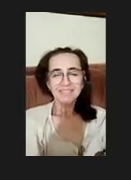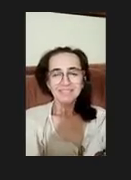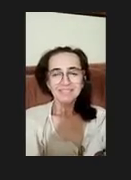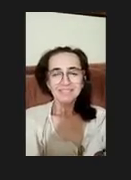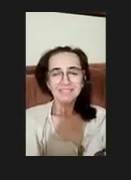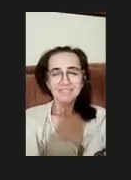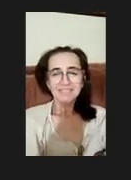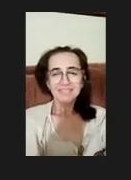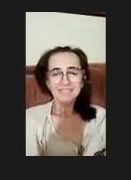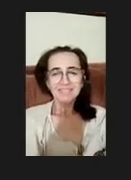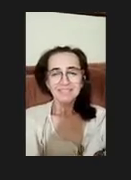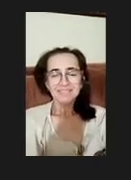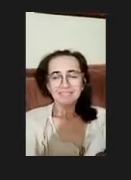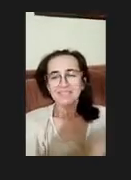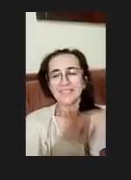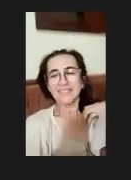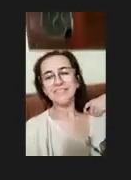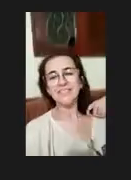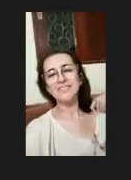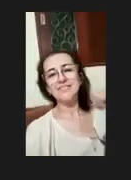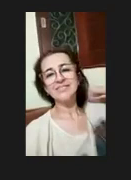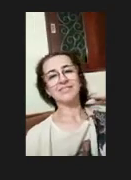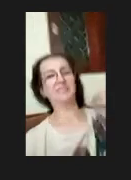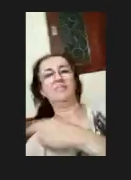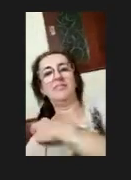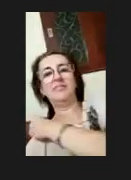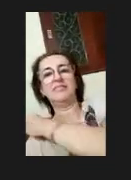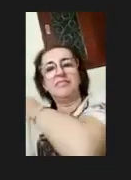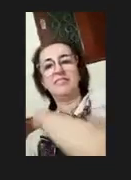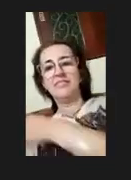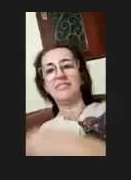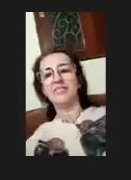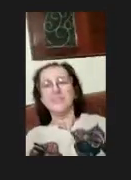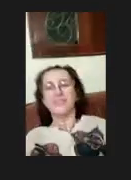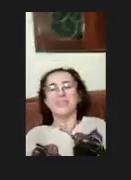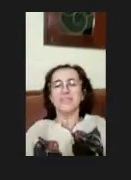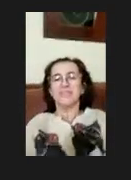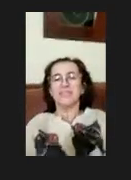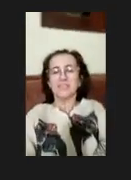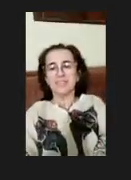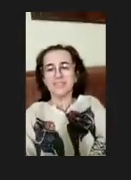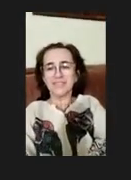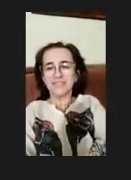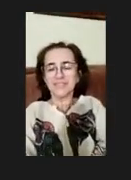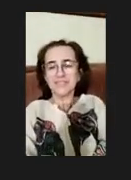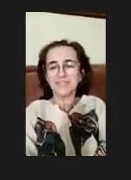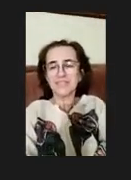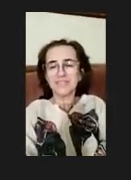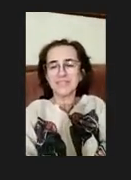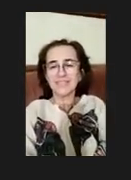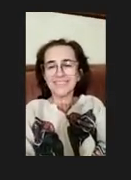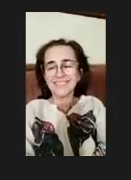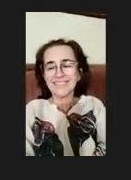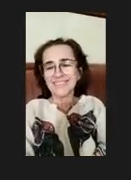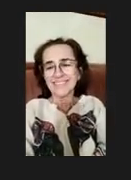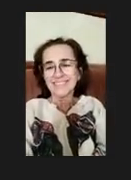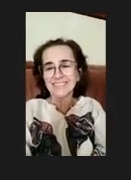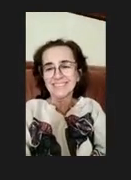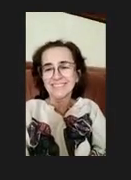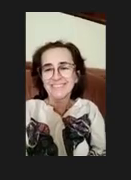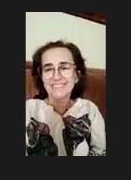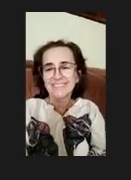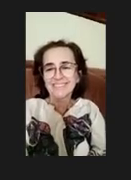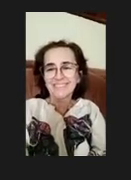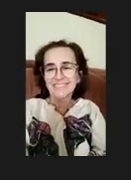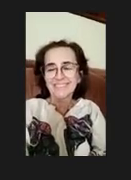entendo, tá? Tirar uma foto para a gente se amostrar no Zoom, que a gente teve aí essa conversa legal, tá bom? Não tem problema, gente. Quem está